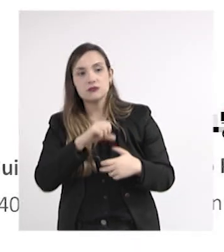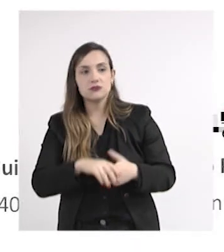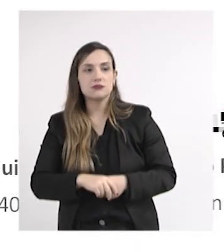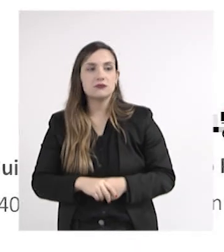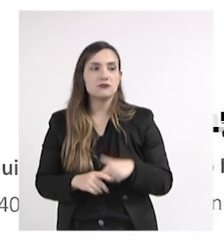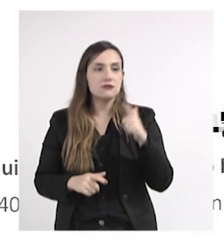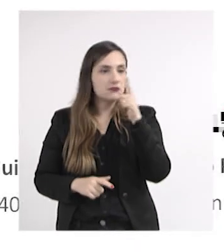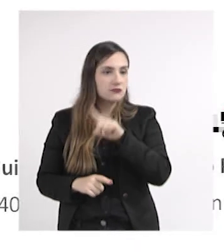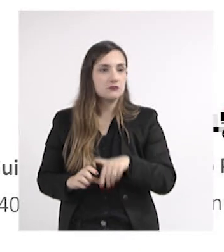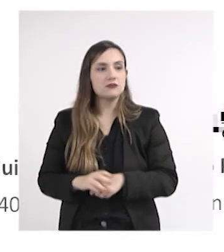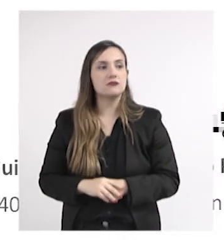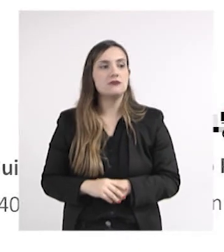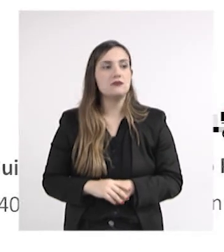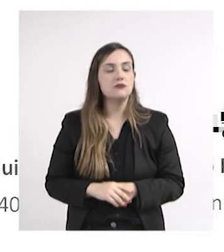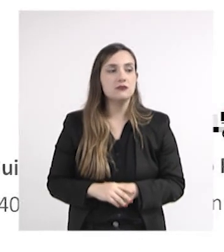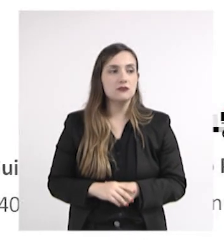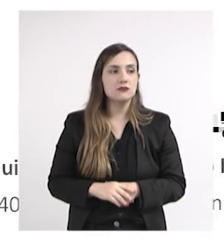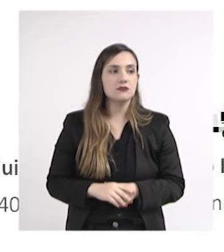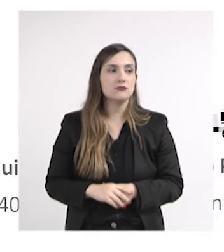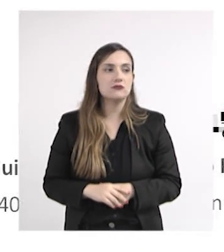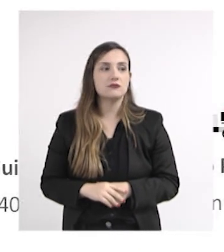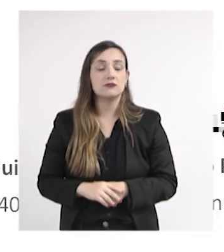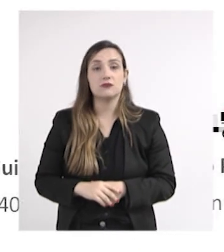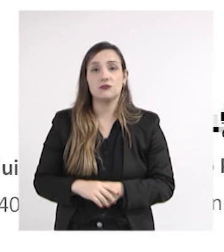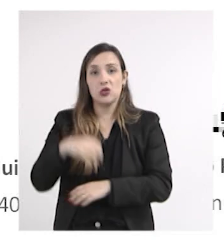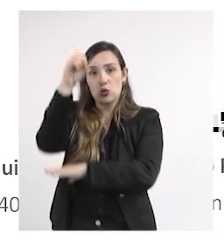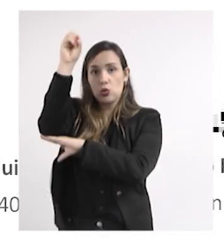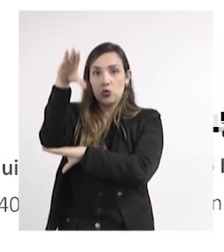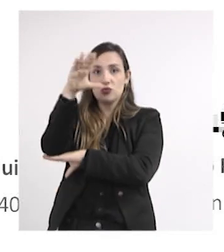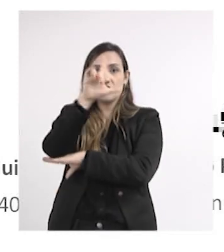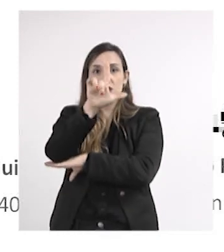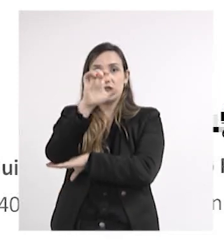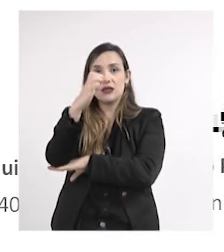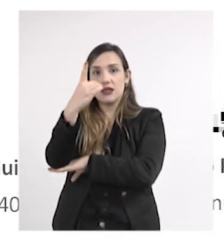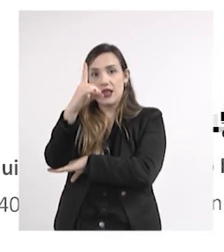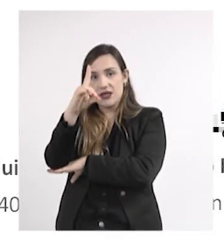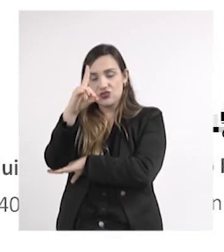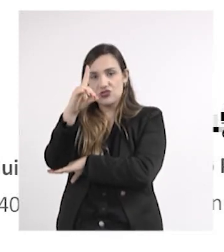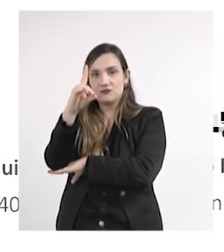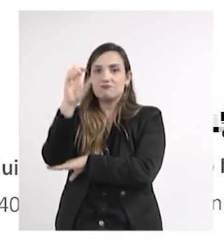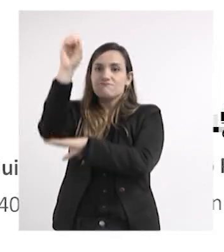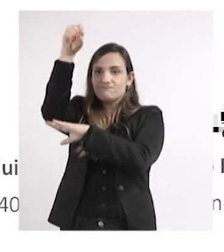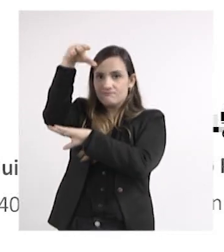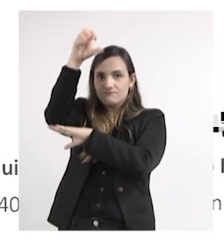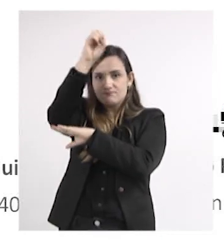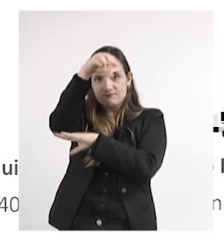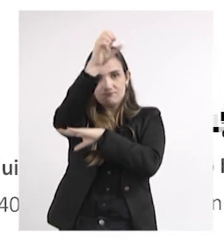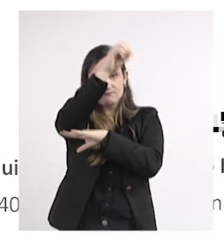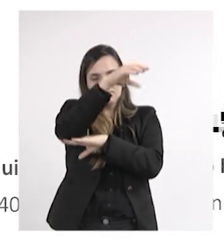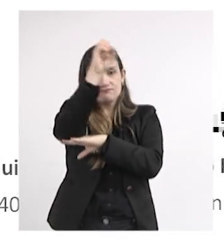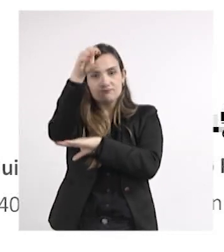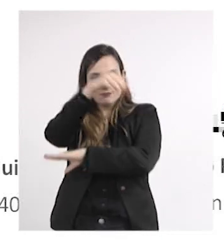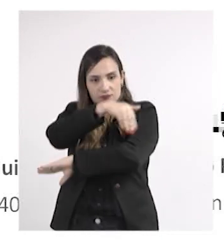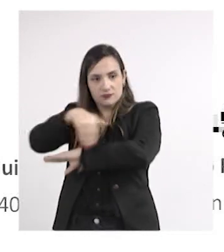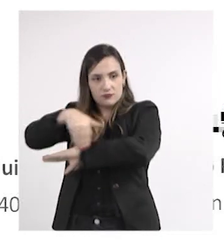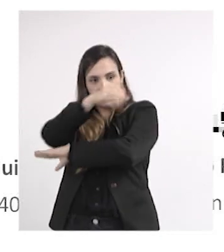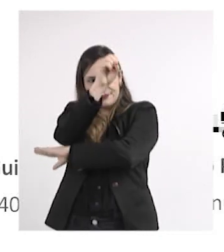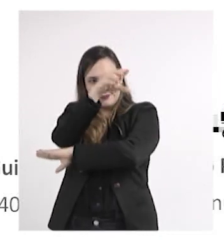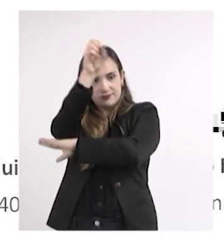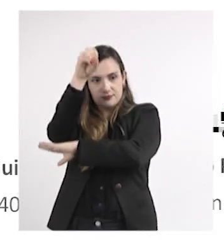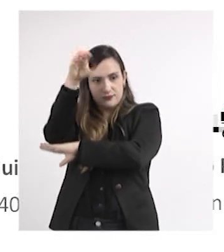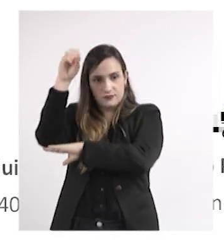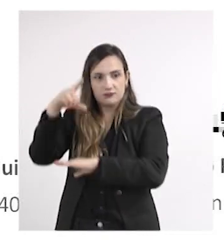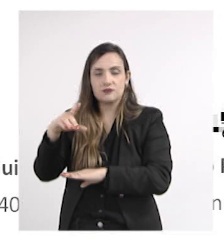legais. Iluminação em LED nos trechos urbanos, nos acessos, a iluminação em LED em substituição